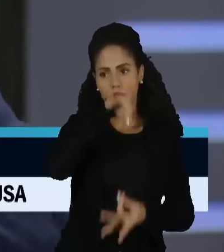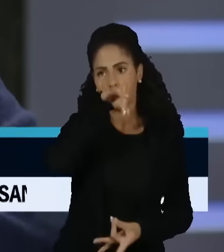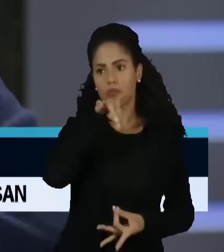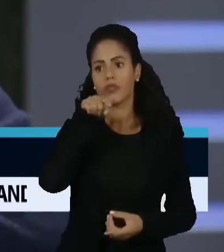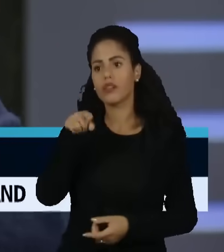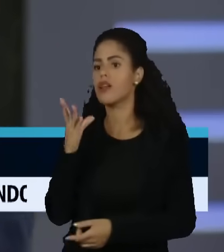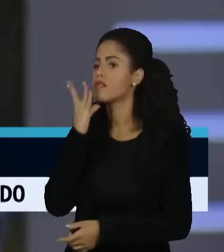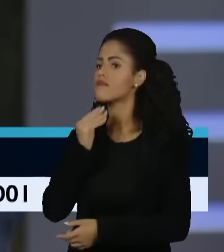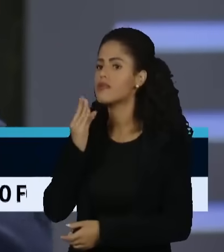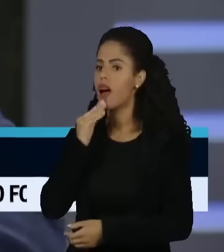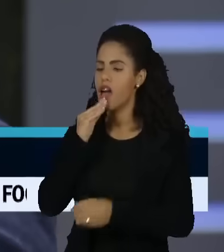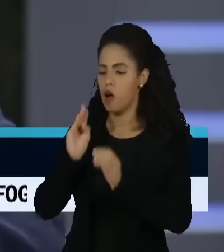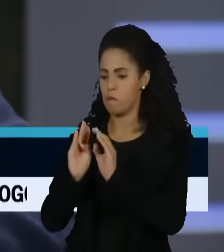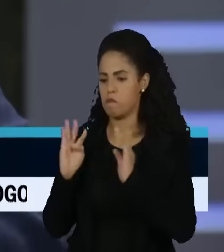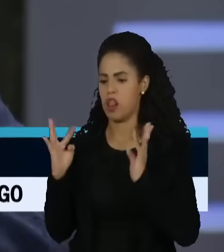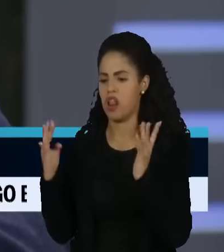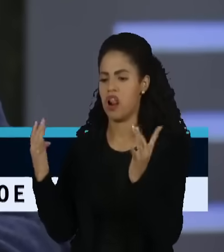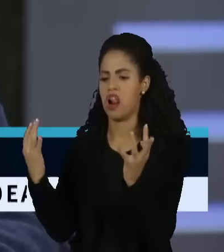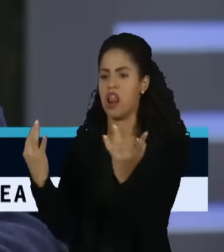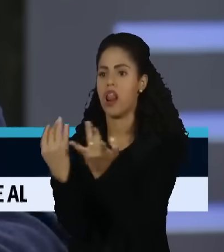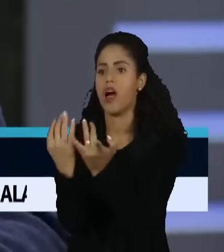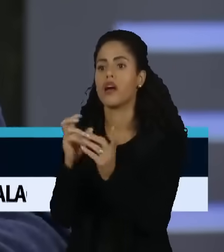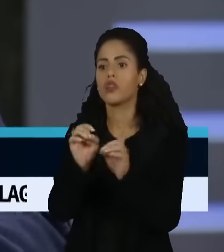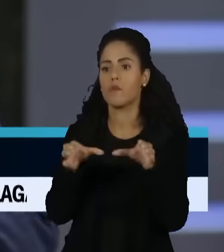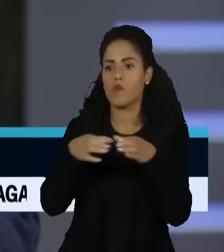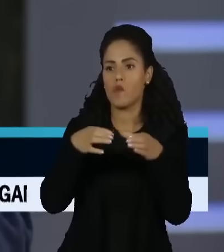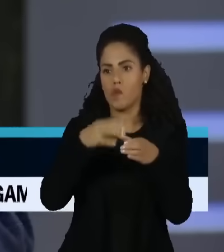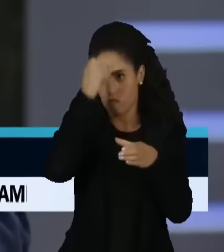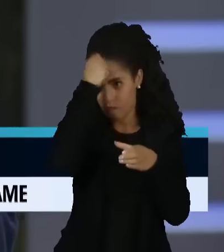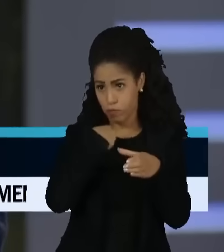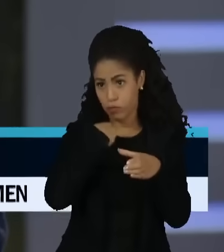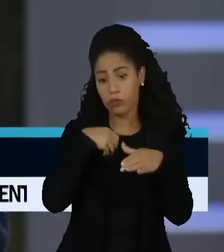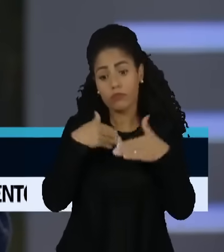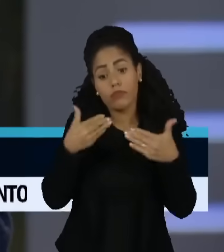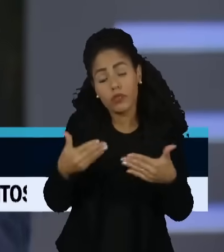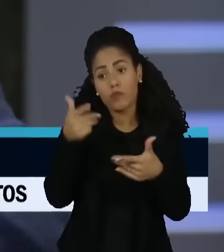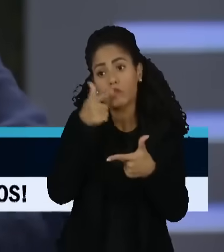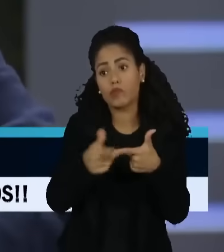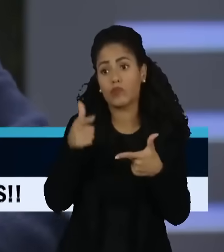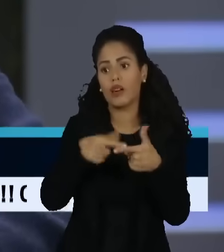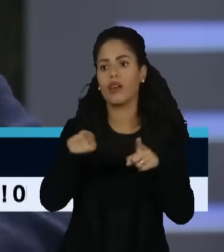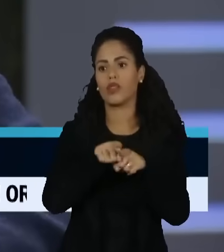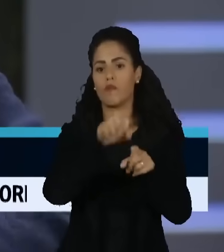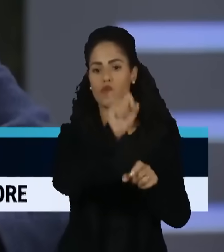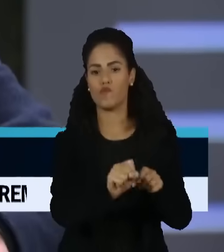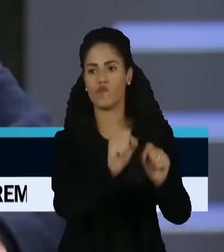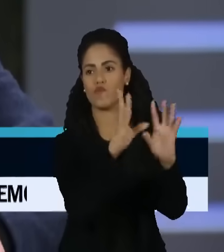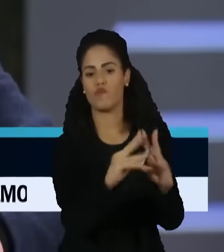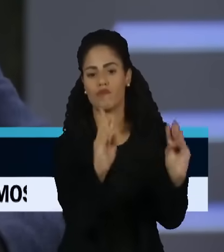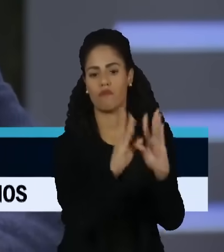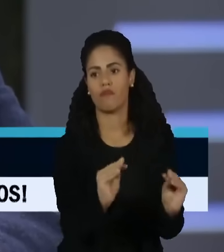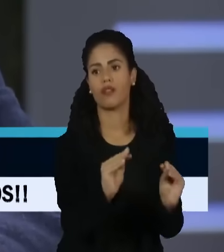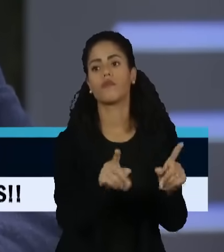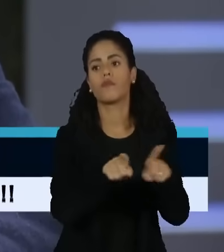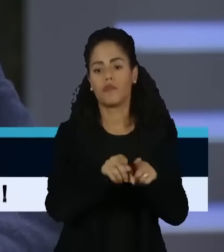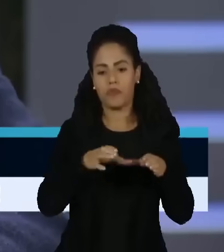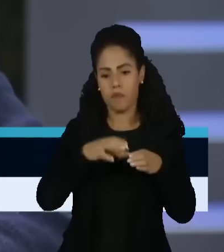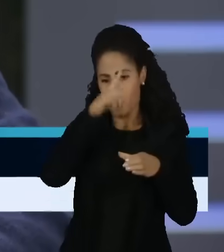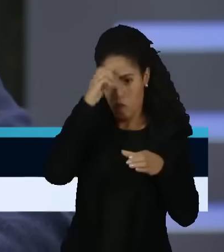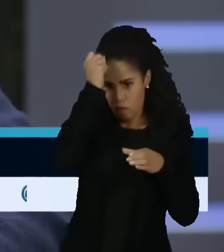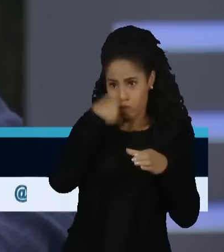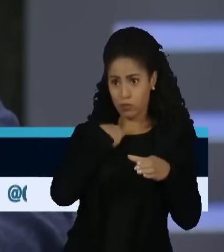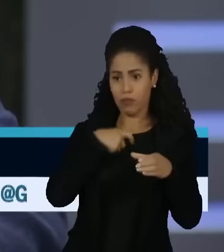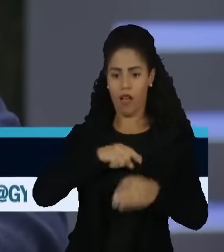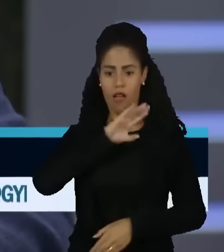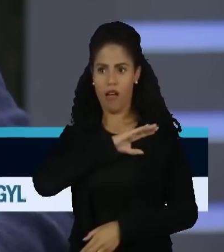Israel, cercado ou por ditaduras ou por grupos terroristas. O Hezbollah no sul do Líbano e o Hamas ocupando a faixa